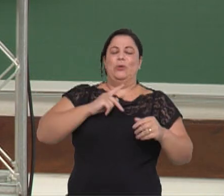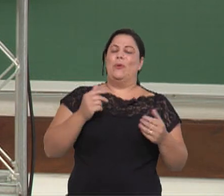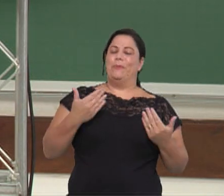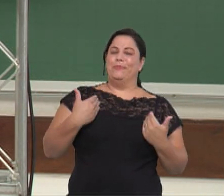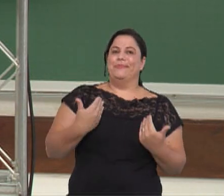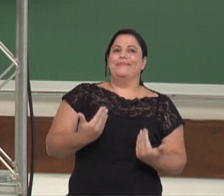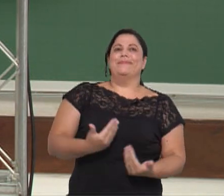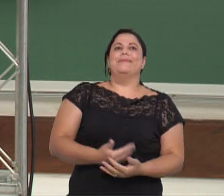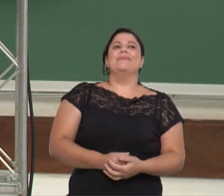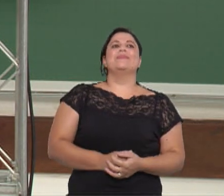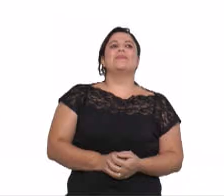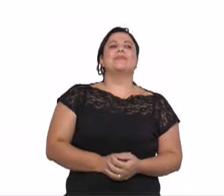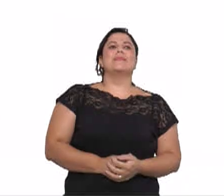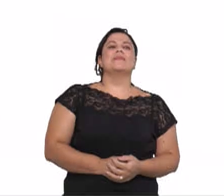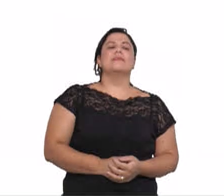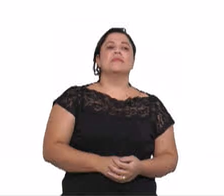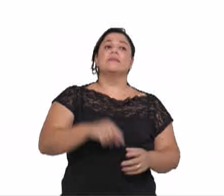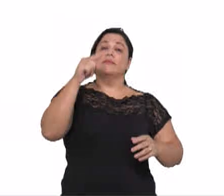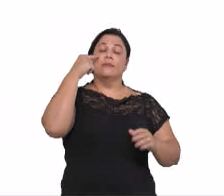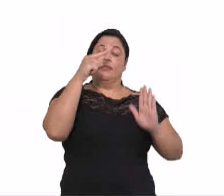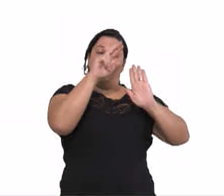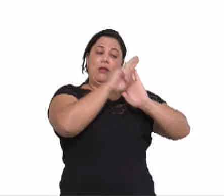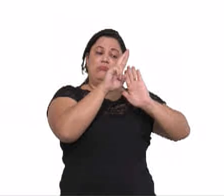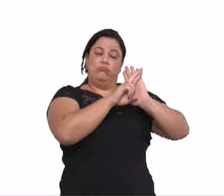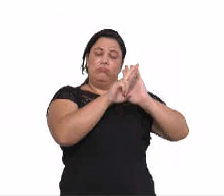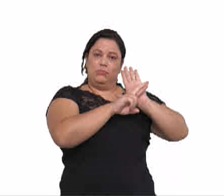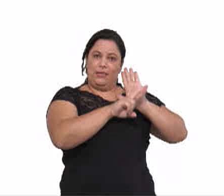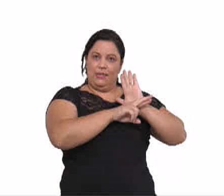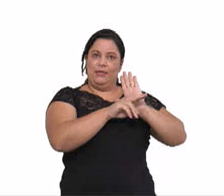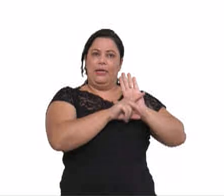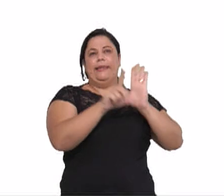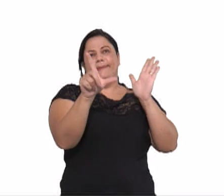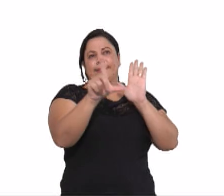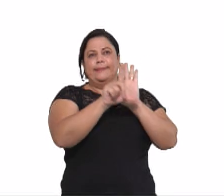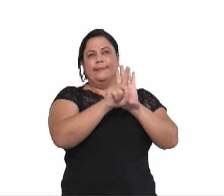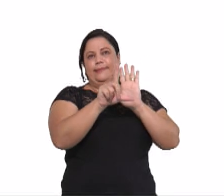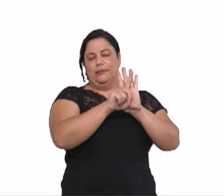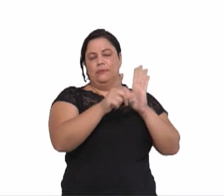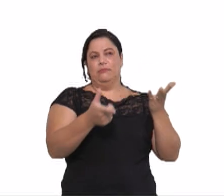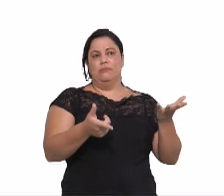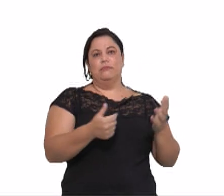Então aqui a representação da Declaração dos Direitos Humanos, né, de 1789.